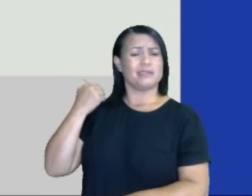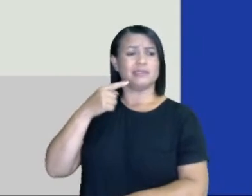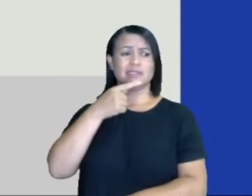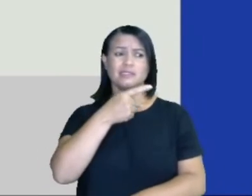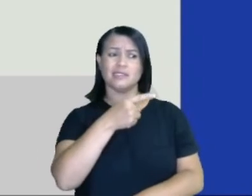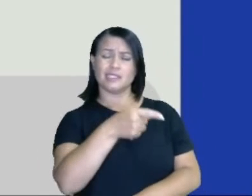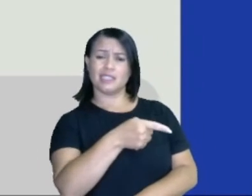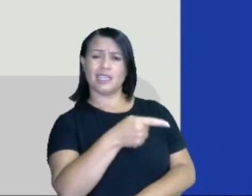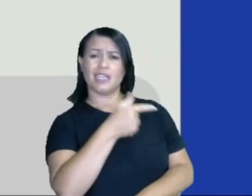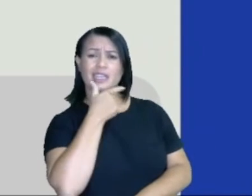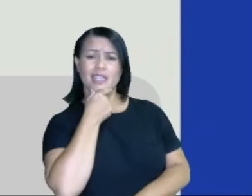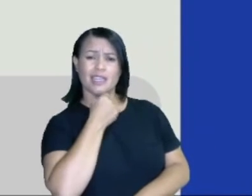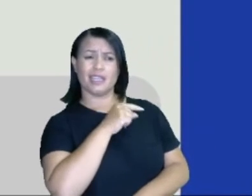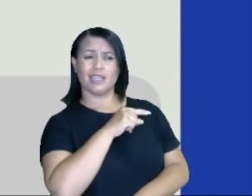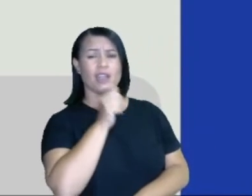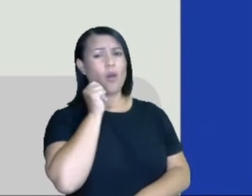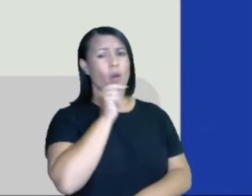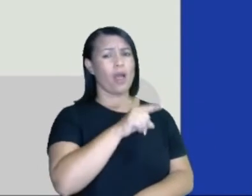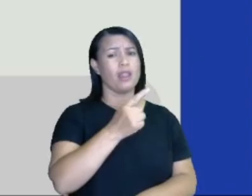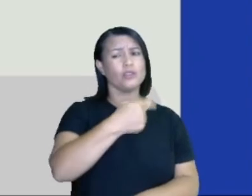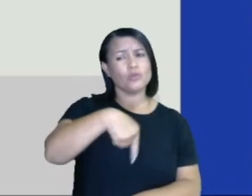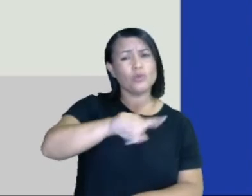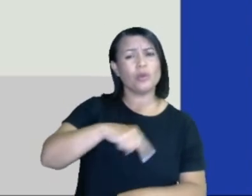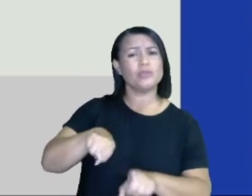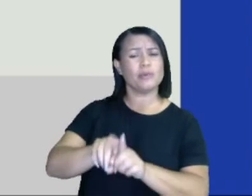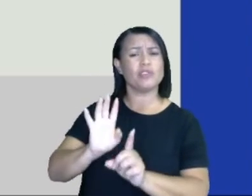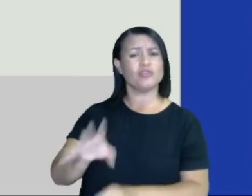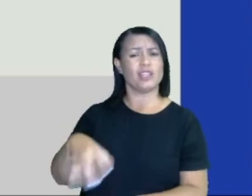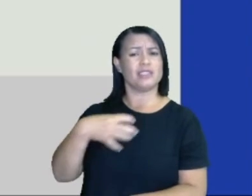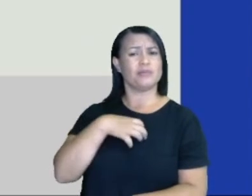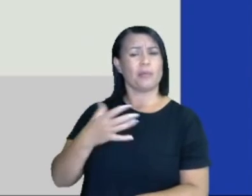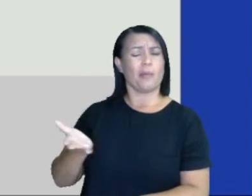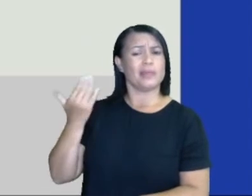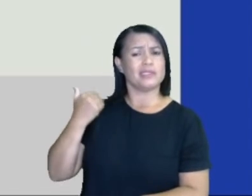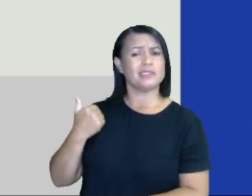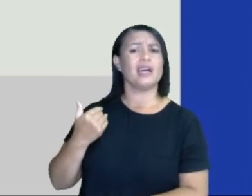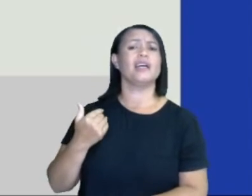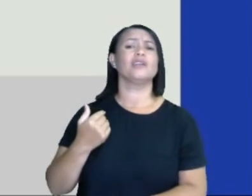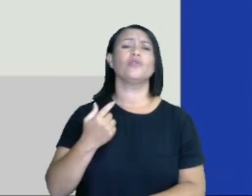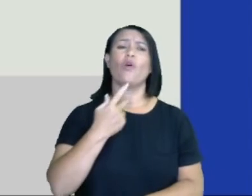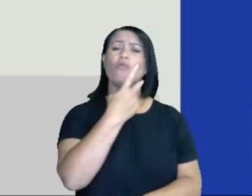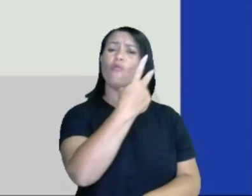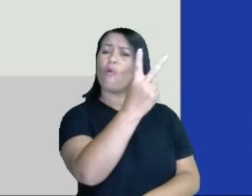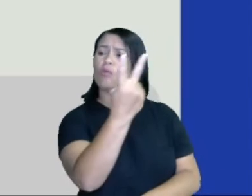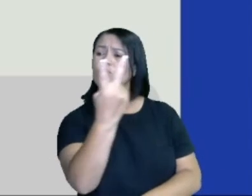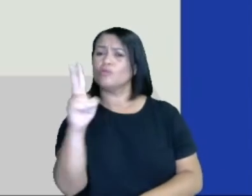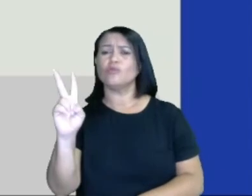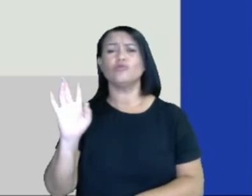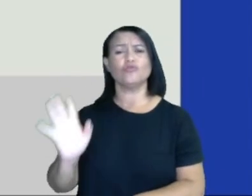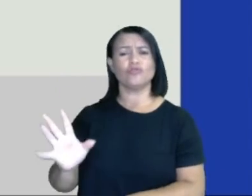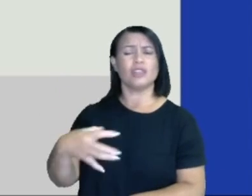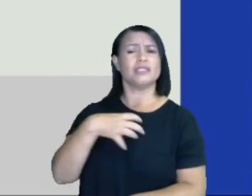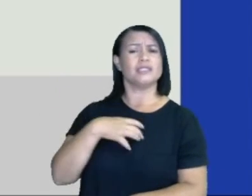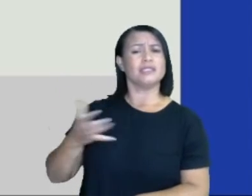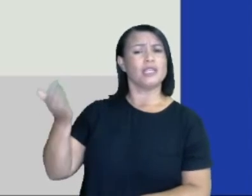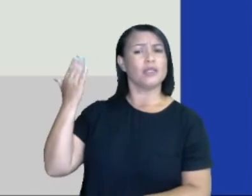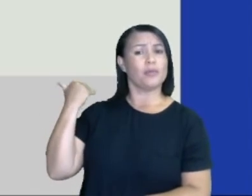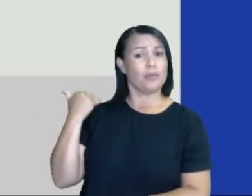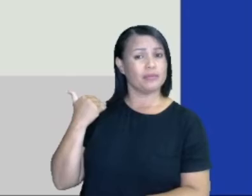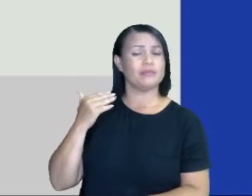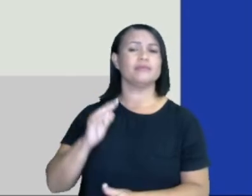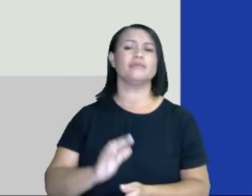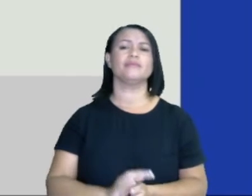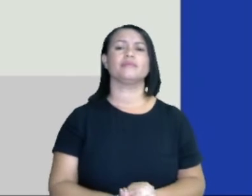se sintió, nosotros nos sentimos, vosotros os sentisteis, ellos